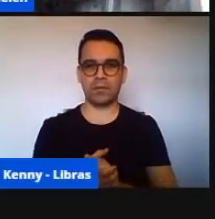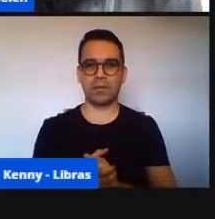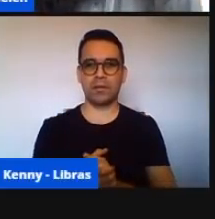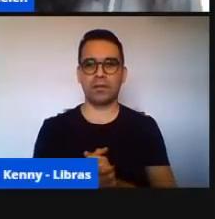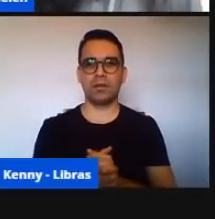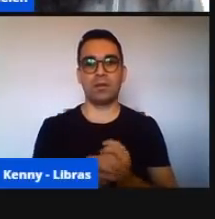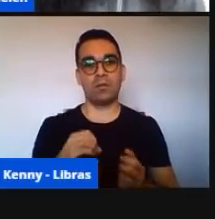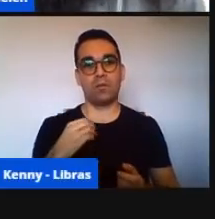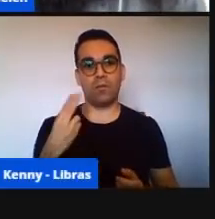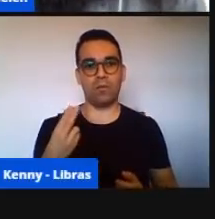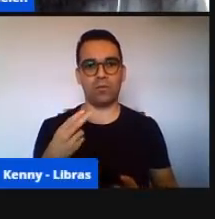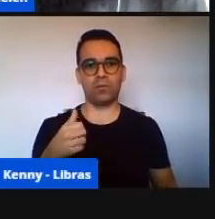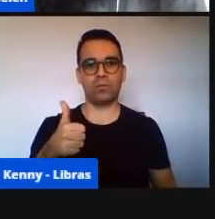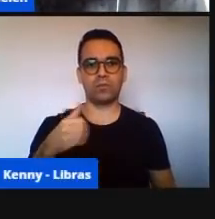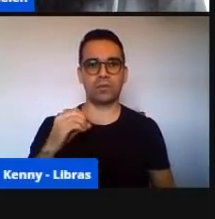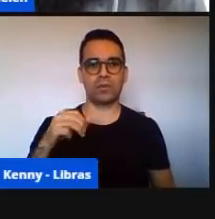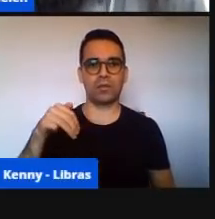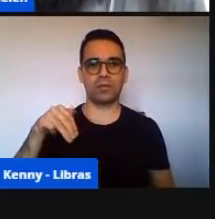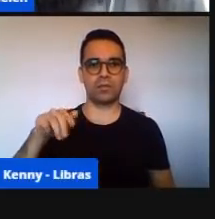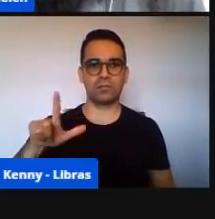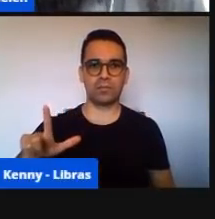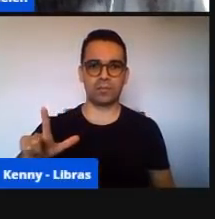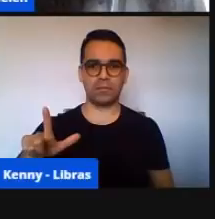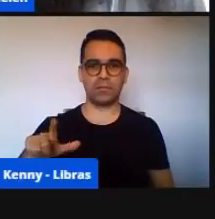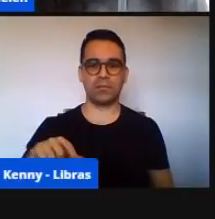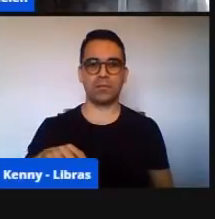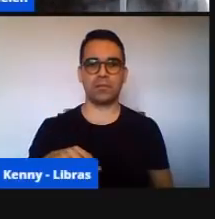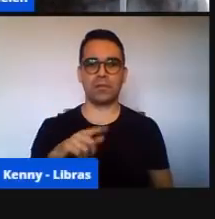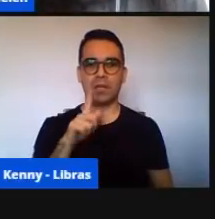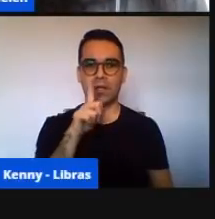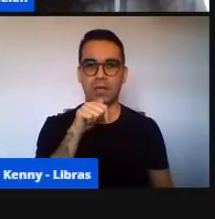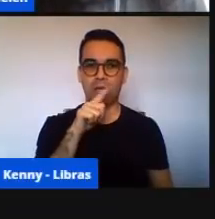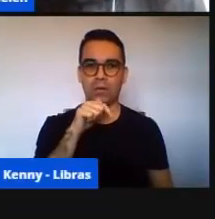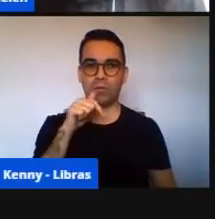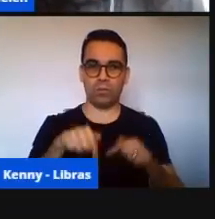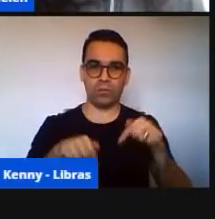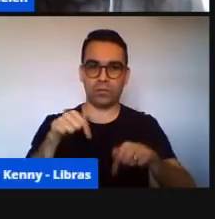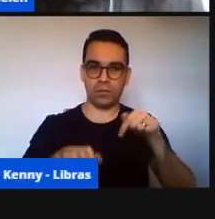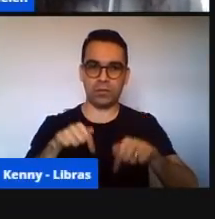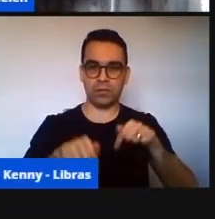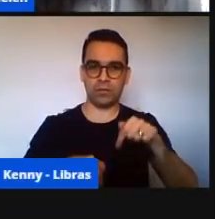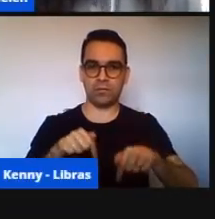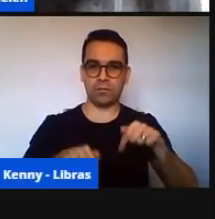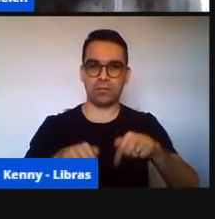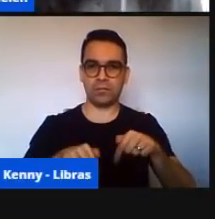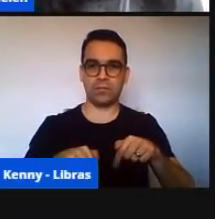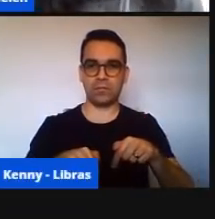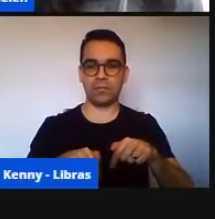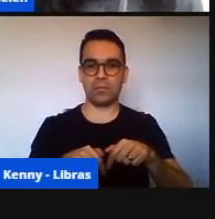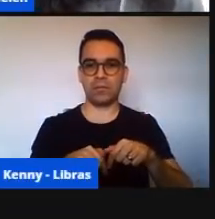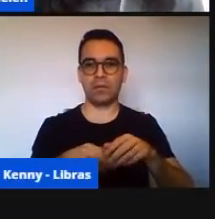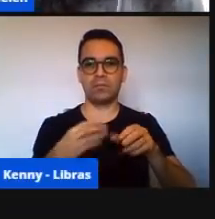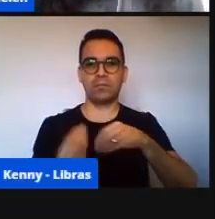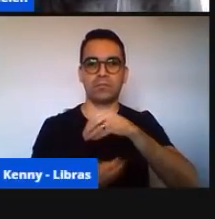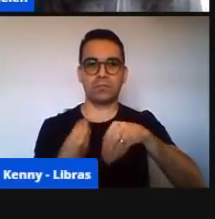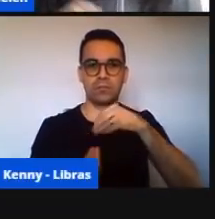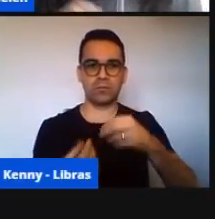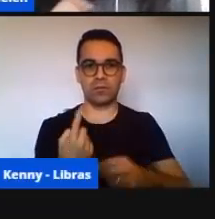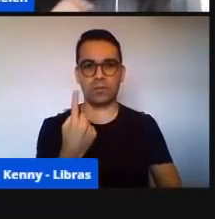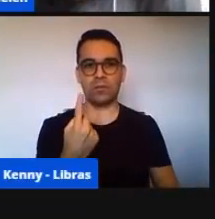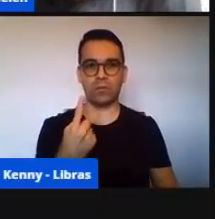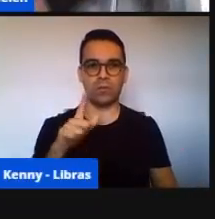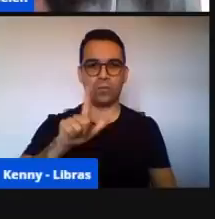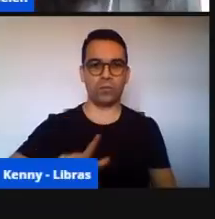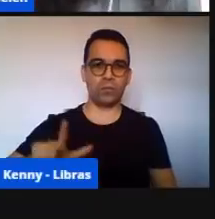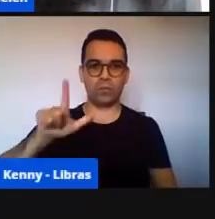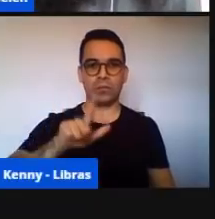produto ele é de uso, se ele pode ser utilizado, sim, para fazer a higienização dos alimentos. Isso vem